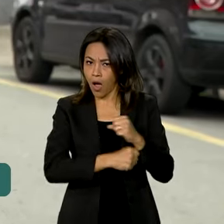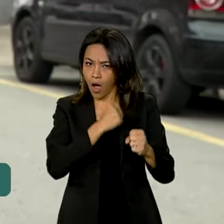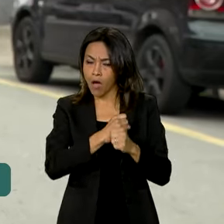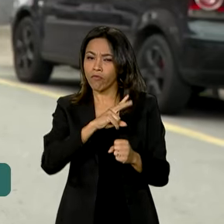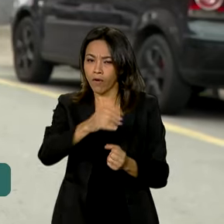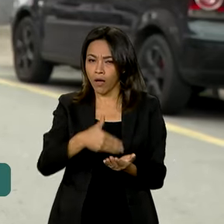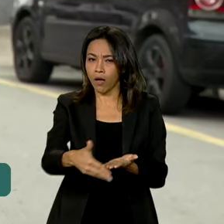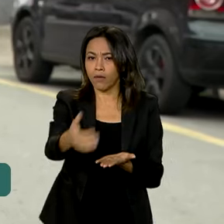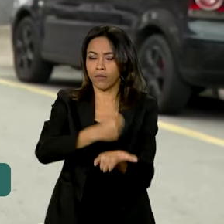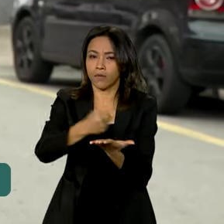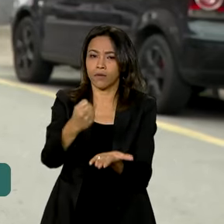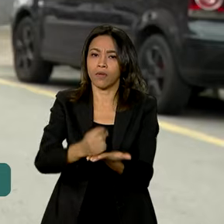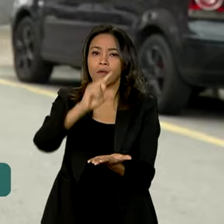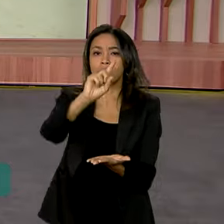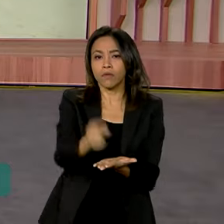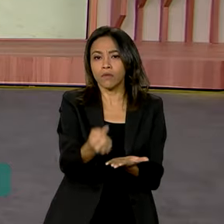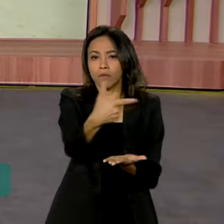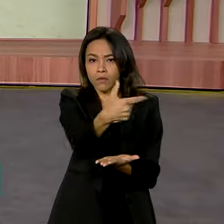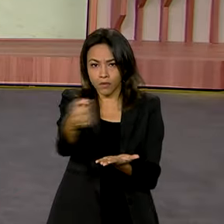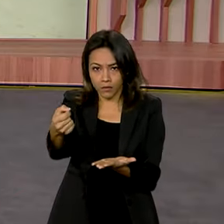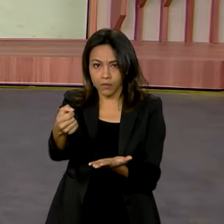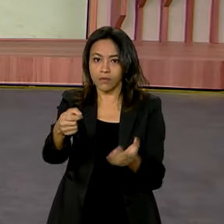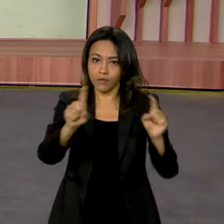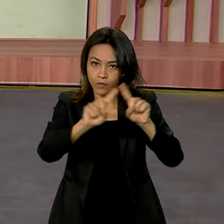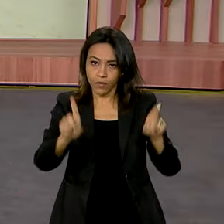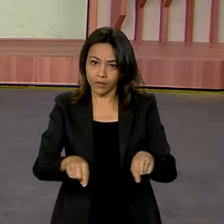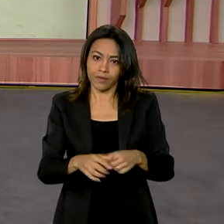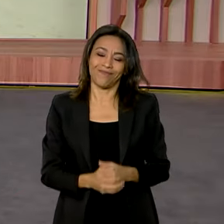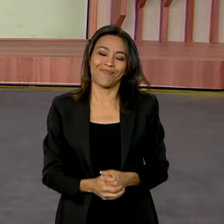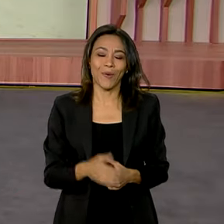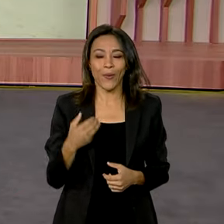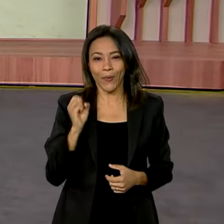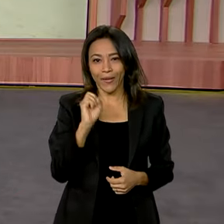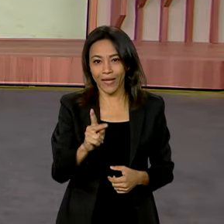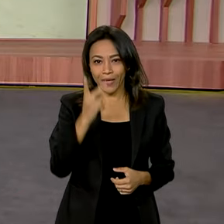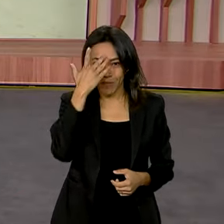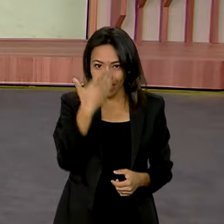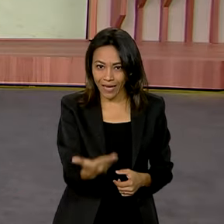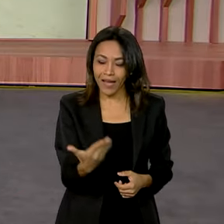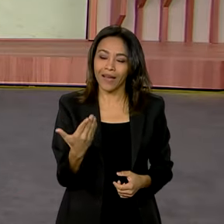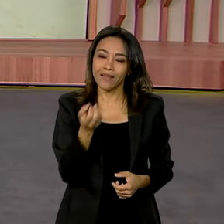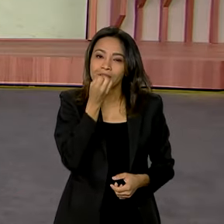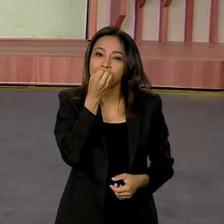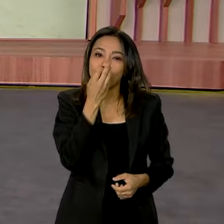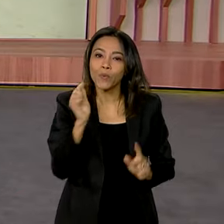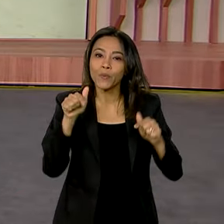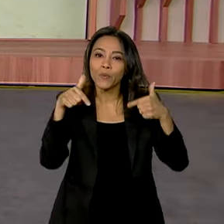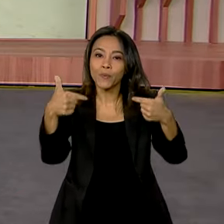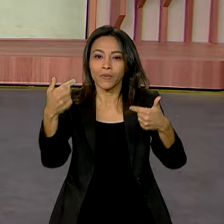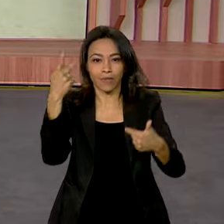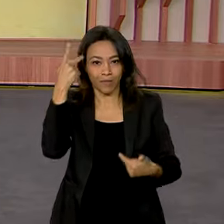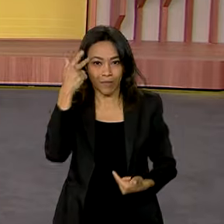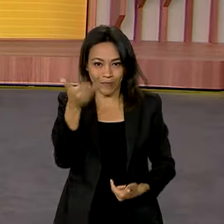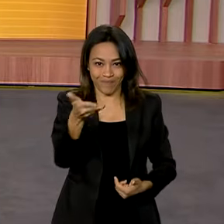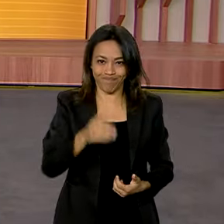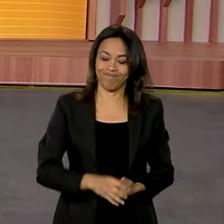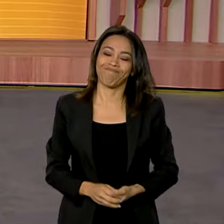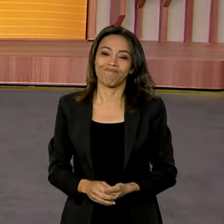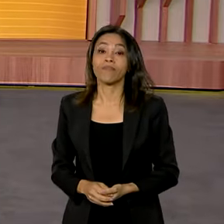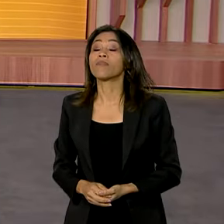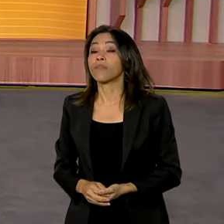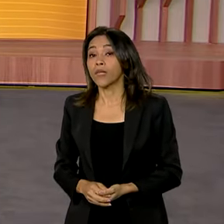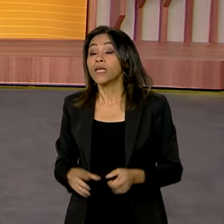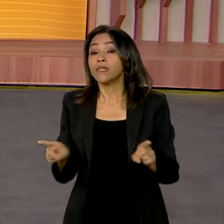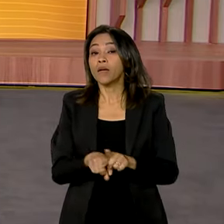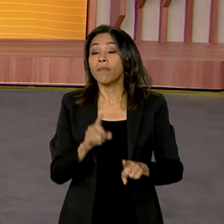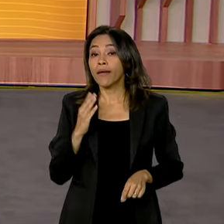1.200 funcionários. Vanessa. Ok, Dimas, obrigada pelas informações. Bom trabalho para você em São Paulo. E em São